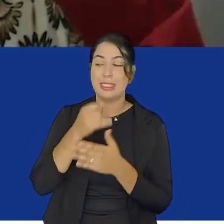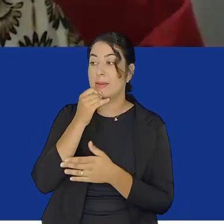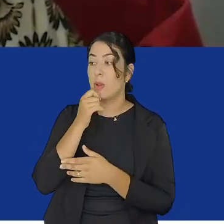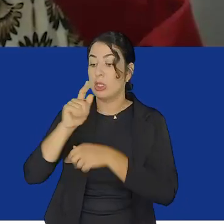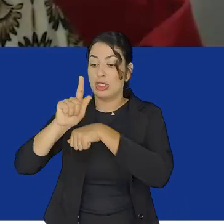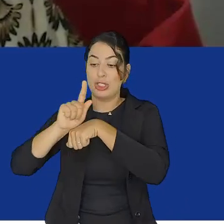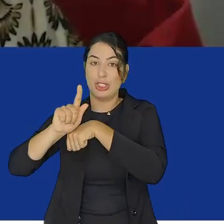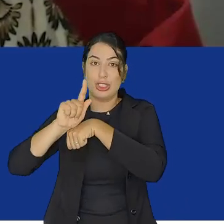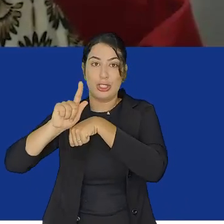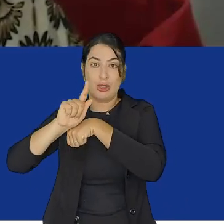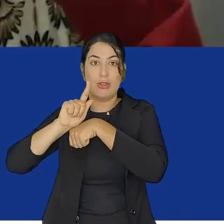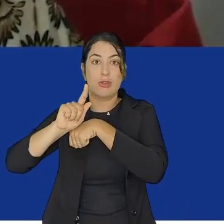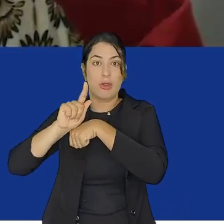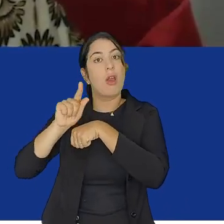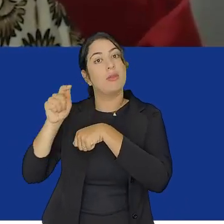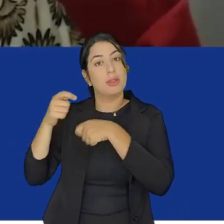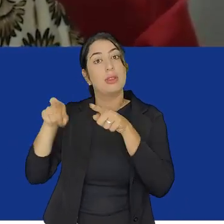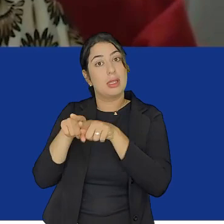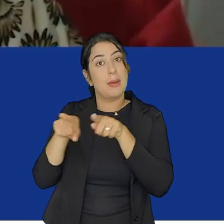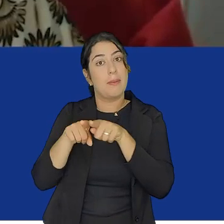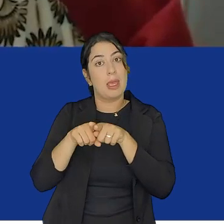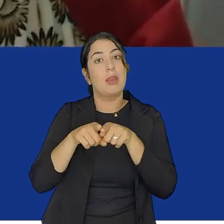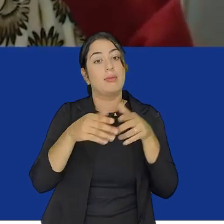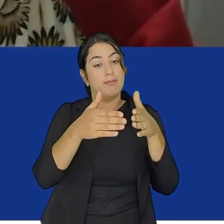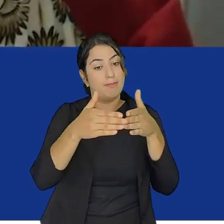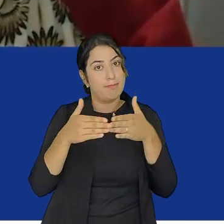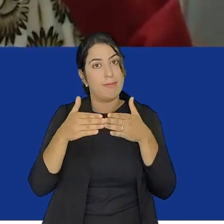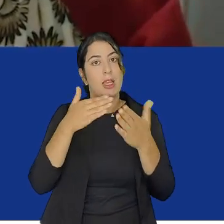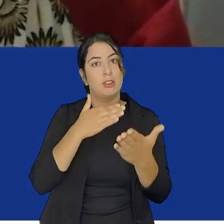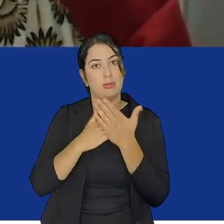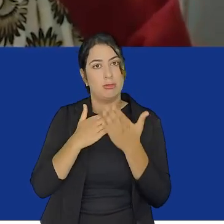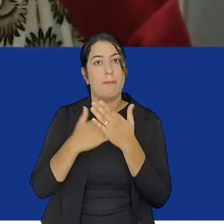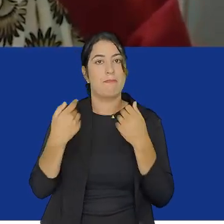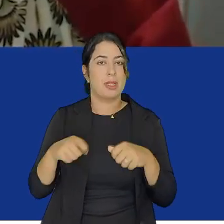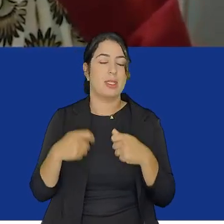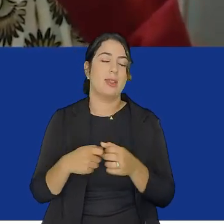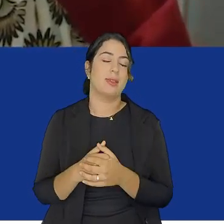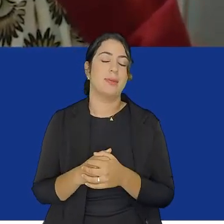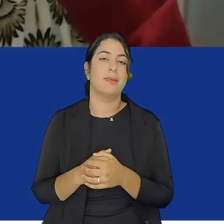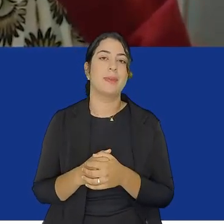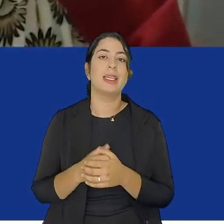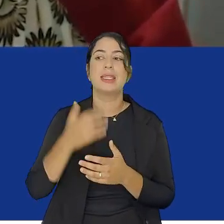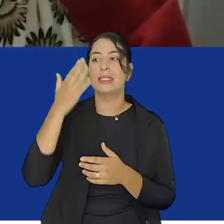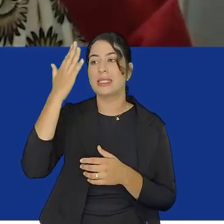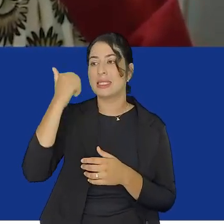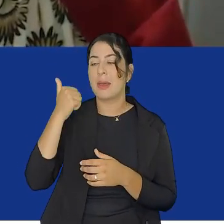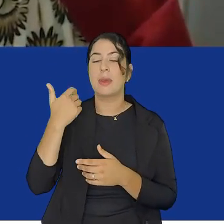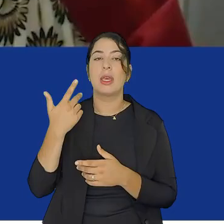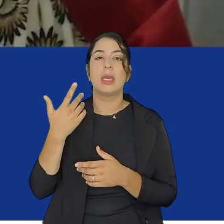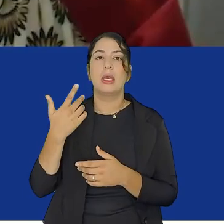que não está sabendo lidar, porque realmente tem essas situações difíceis, né, da pessoa, né, que tem essa